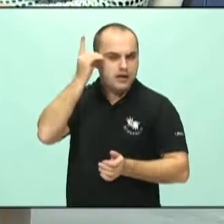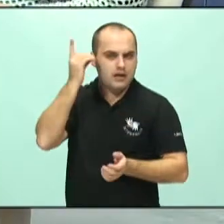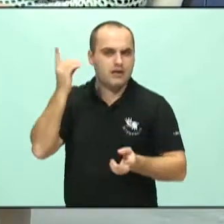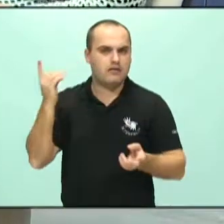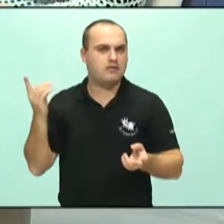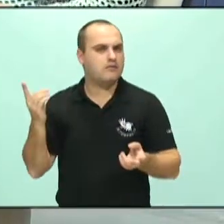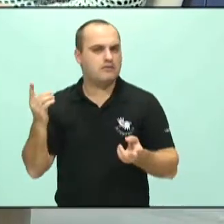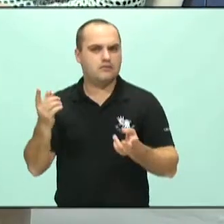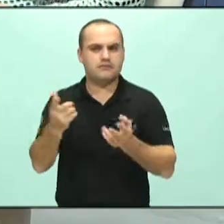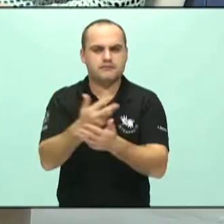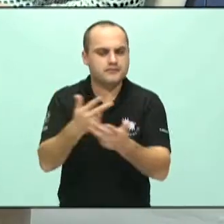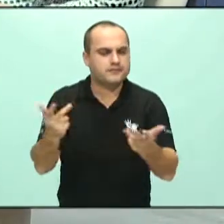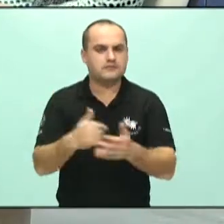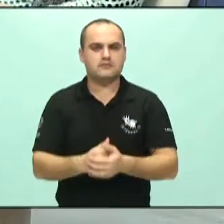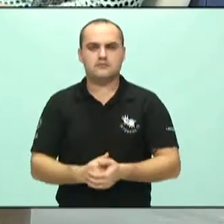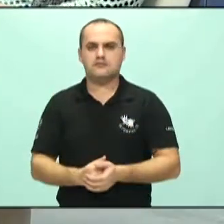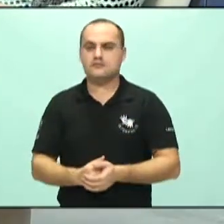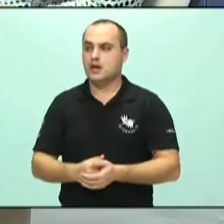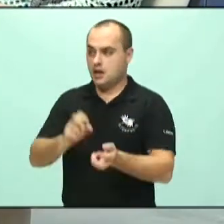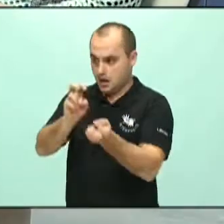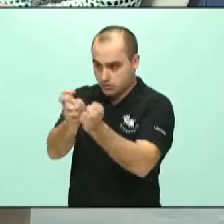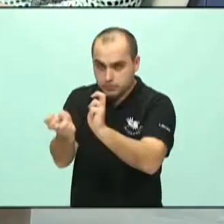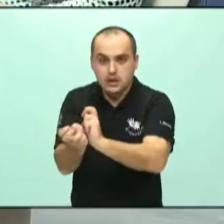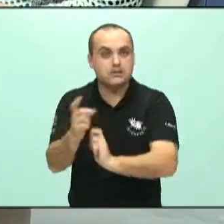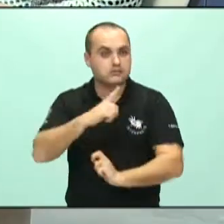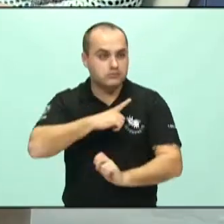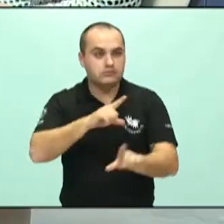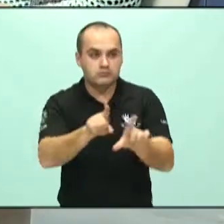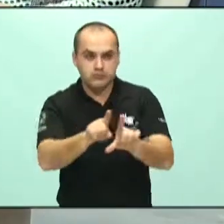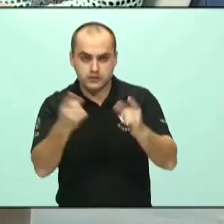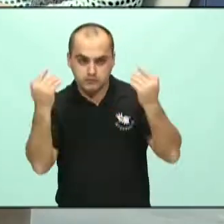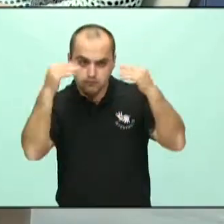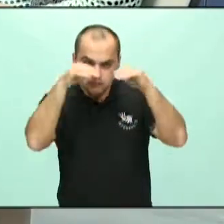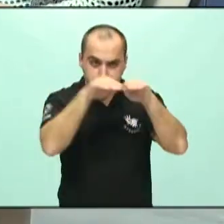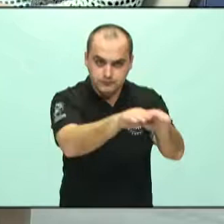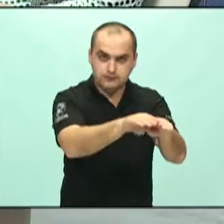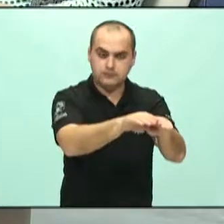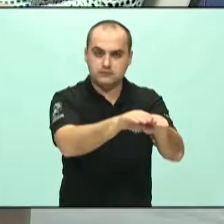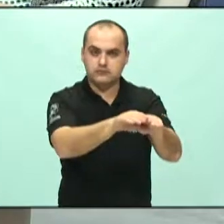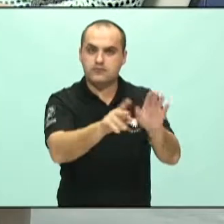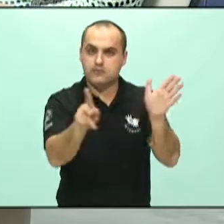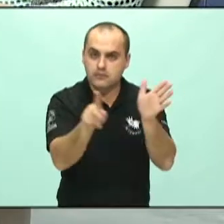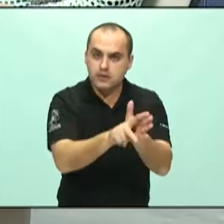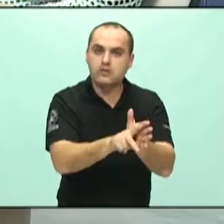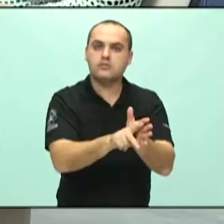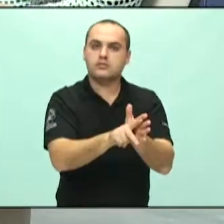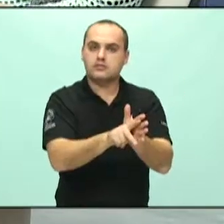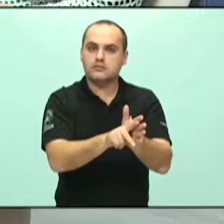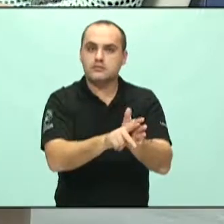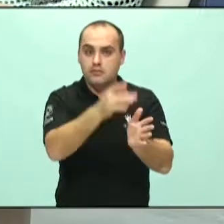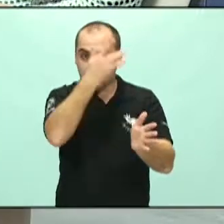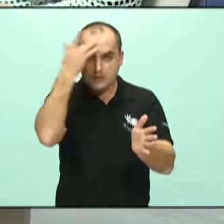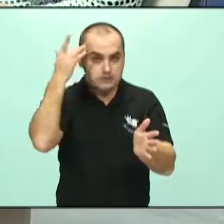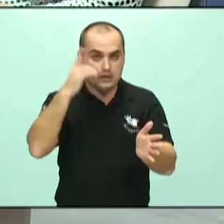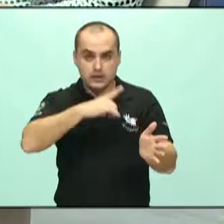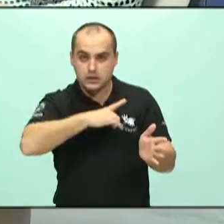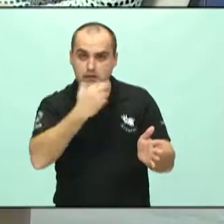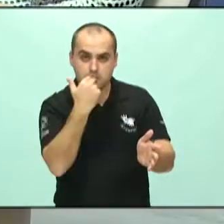que tenham... Capoeira também tem esse aspecto de incluir, inclusive, a quem tem algum tipo